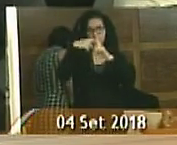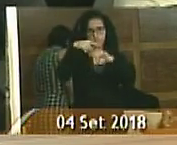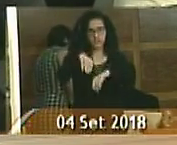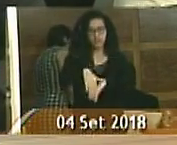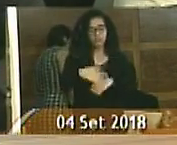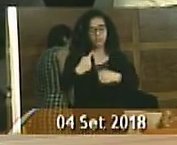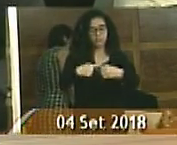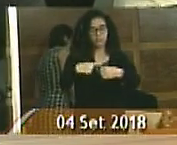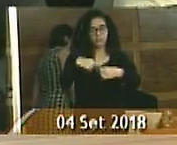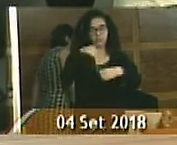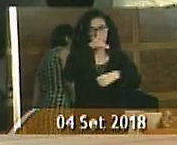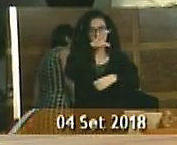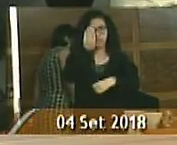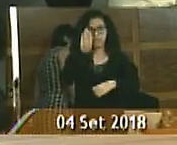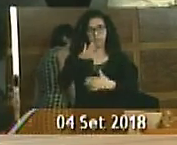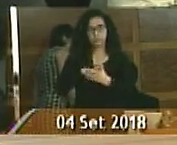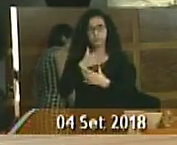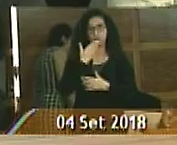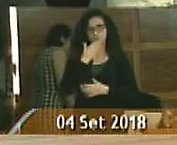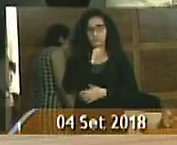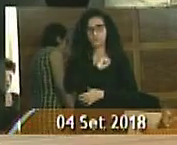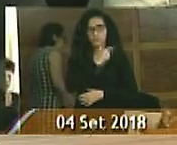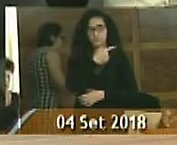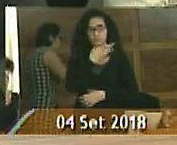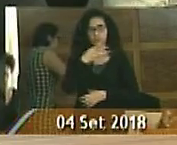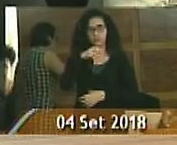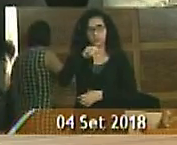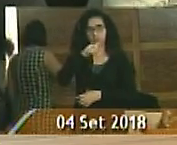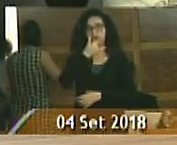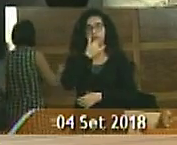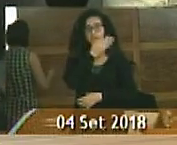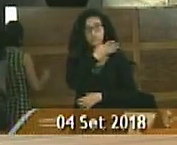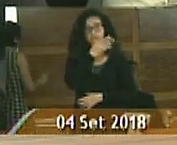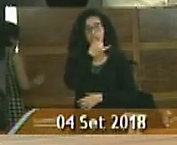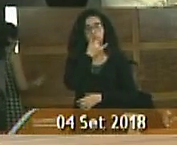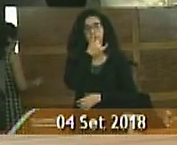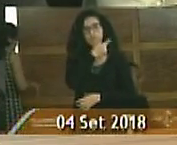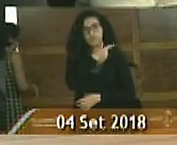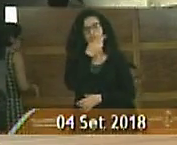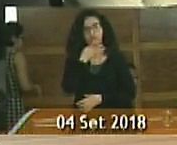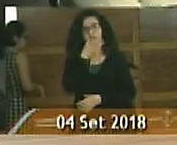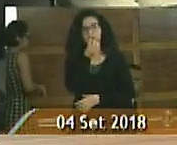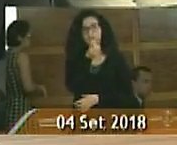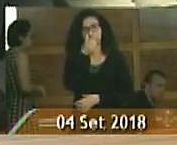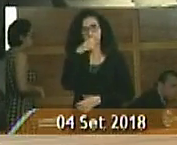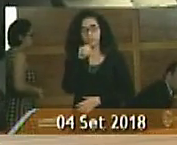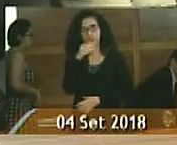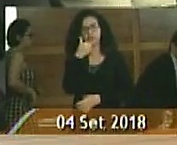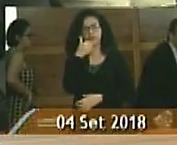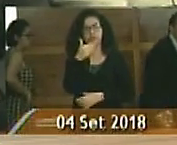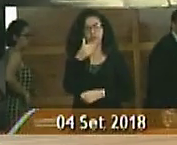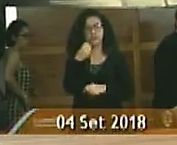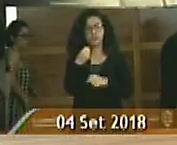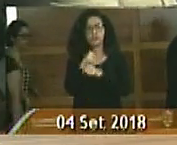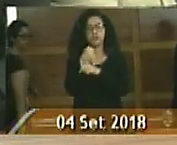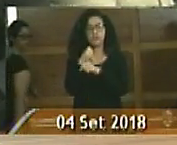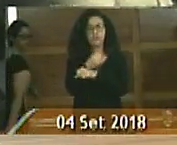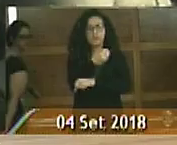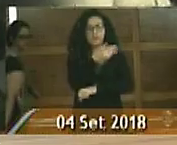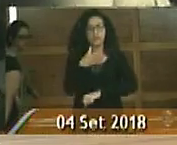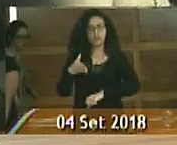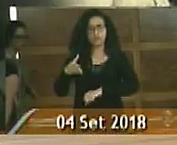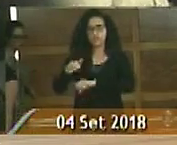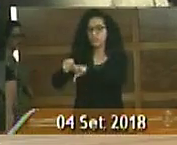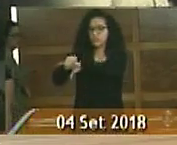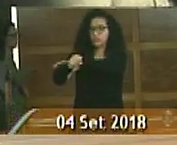bairro Campo Belo. Indicação 2469, reforma do corrimão que fica ao lado do campo de futebol próximo